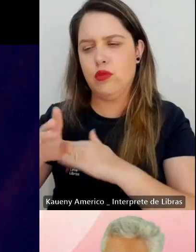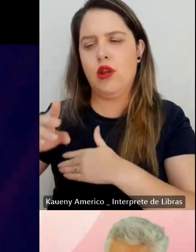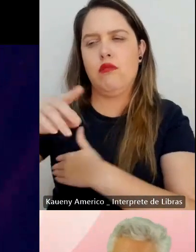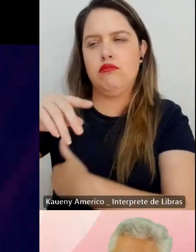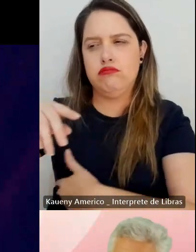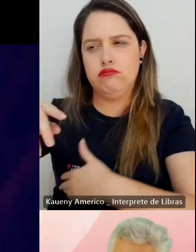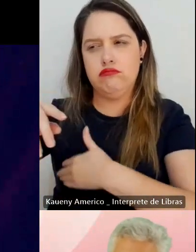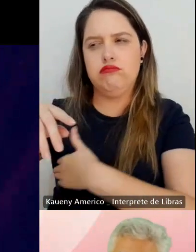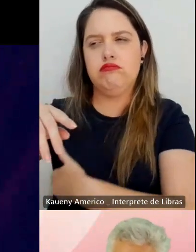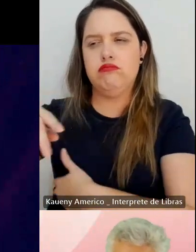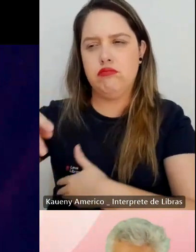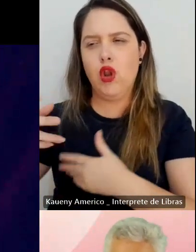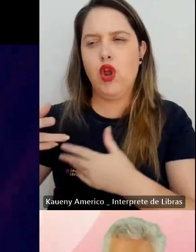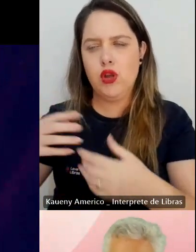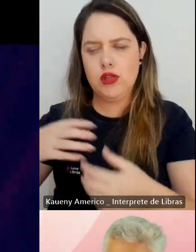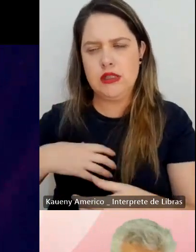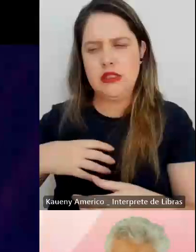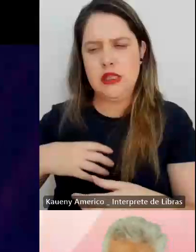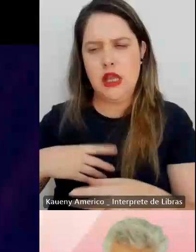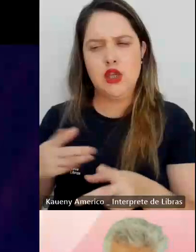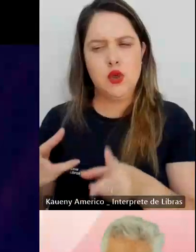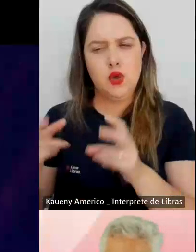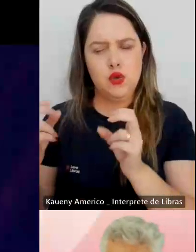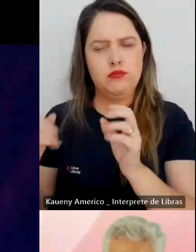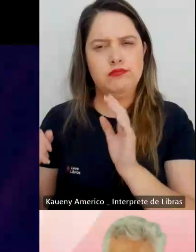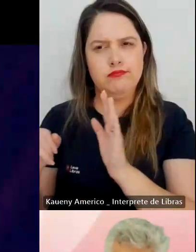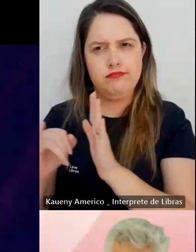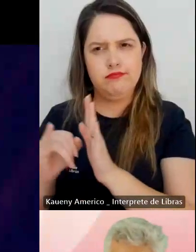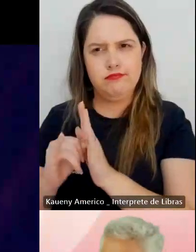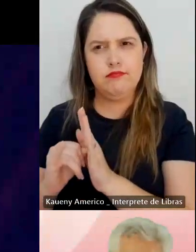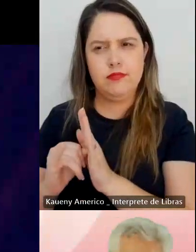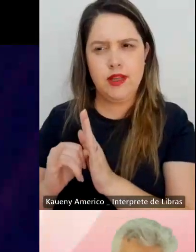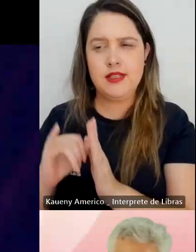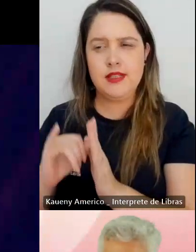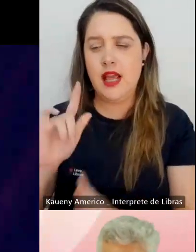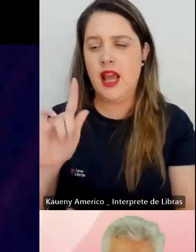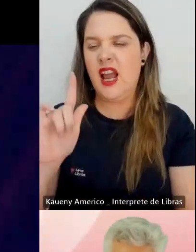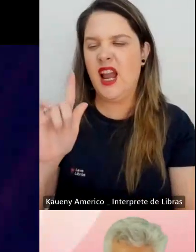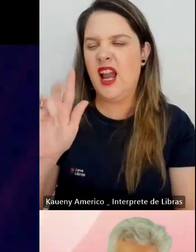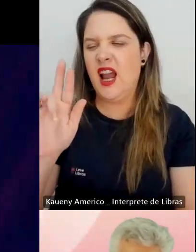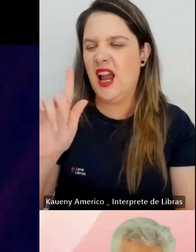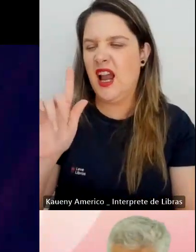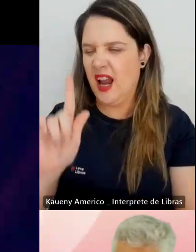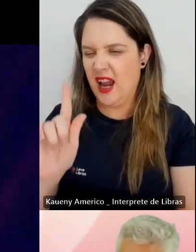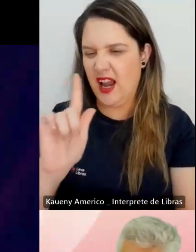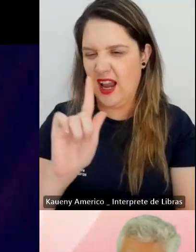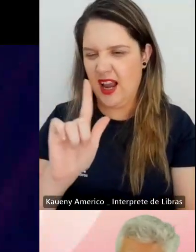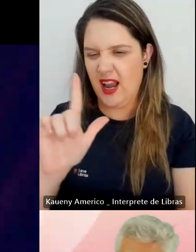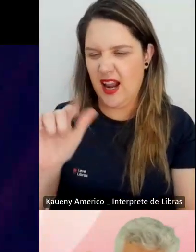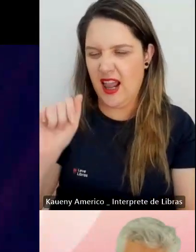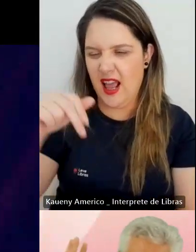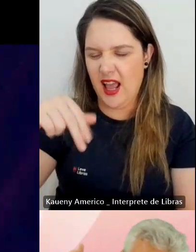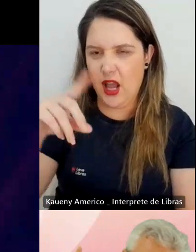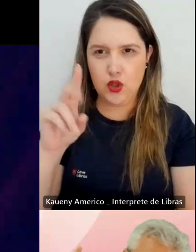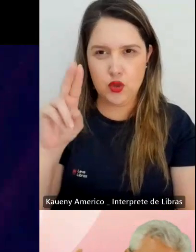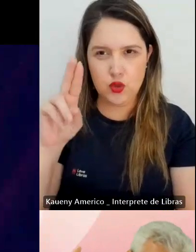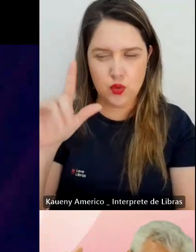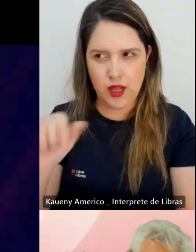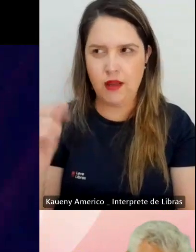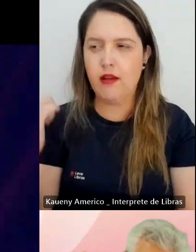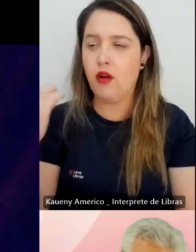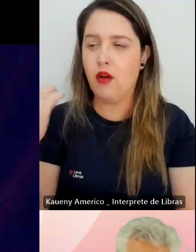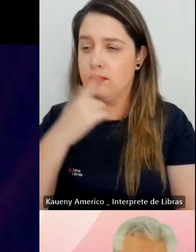consegue muitas vezes identificar essa glândula que é maior, que vai e volta, então que você consegue realmente palpar, você fala,